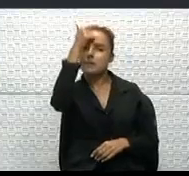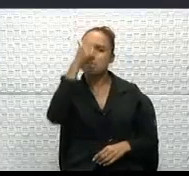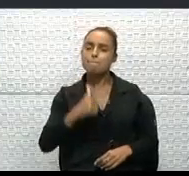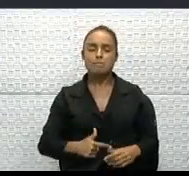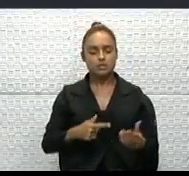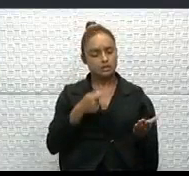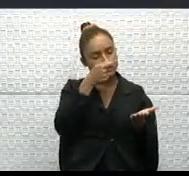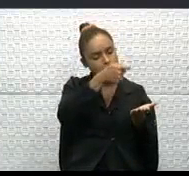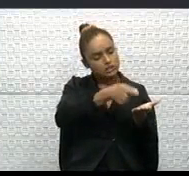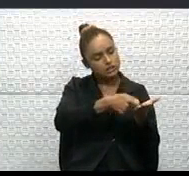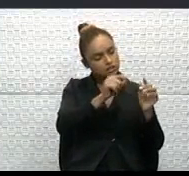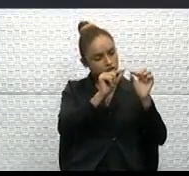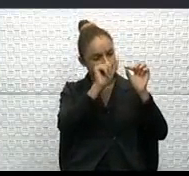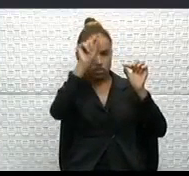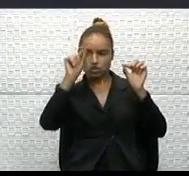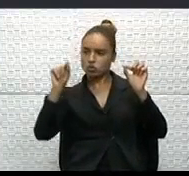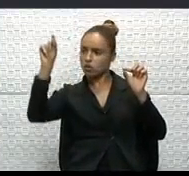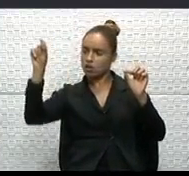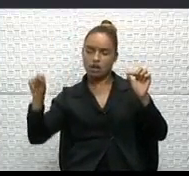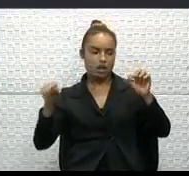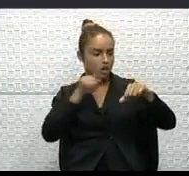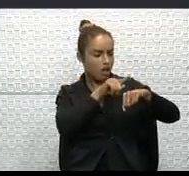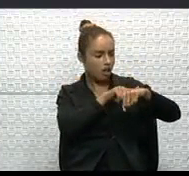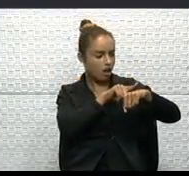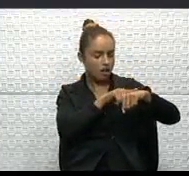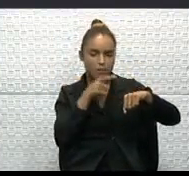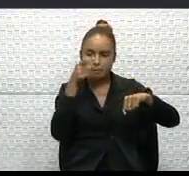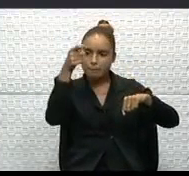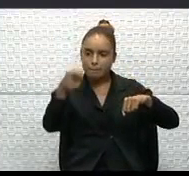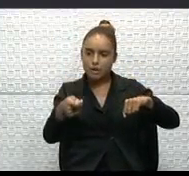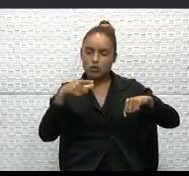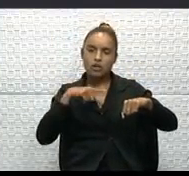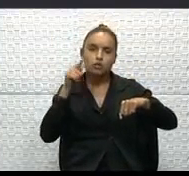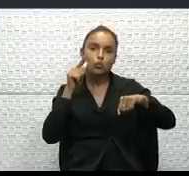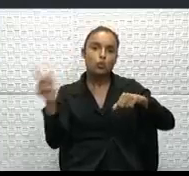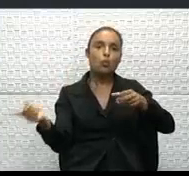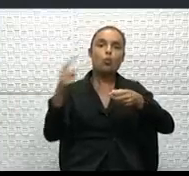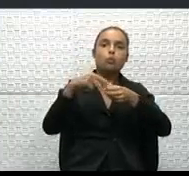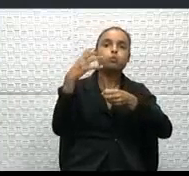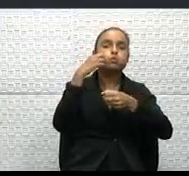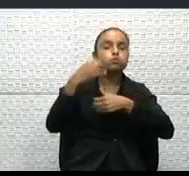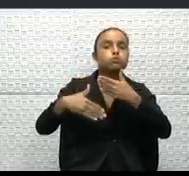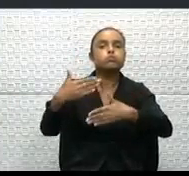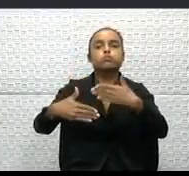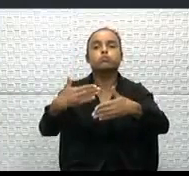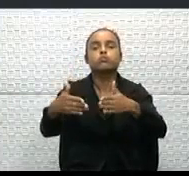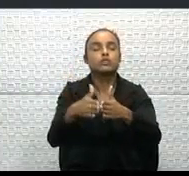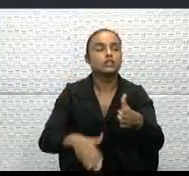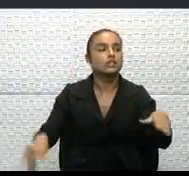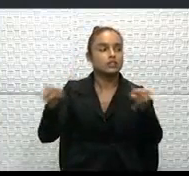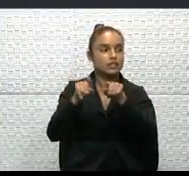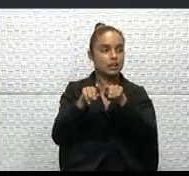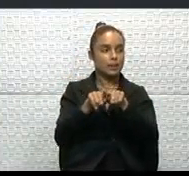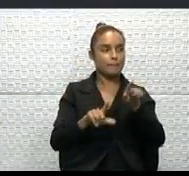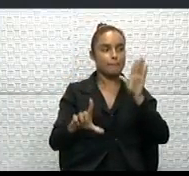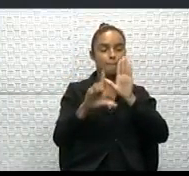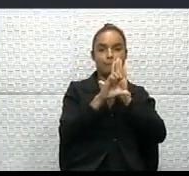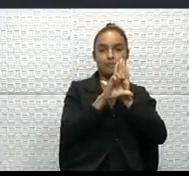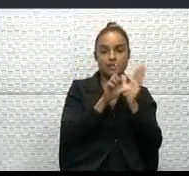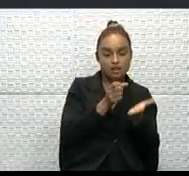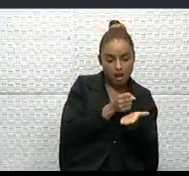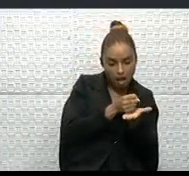a correlação entre tempo e ganhos de investimento pode lhe trazer muitos benefícios. Outro exemplo é a lei da oferta